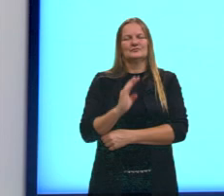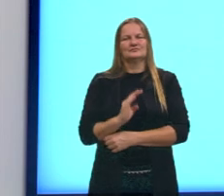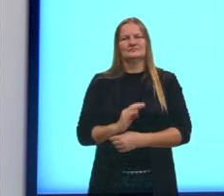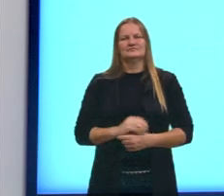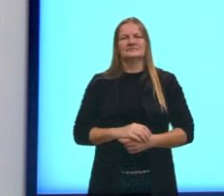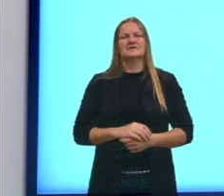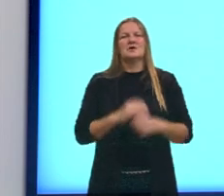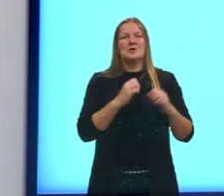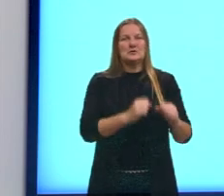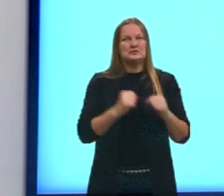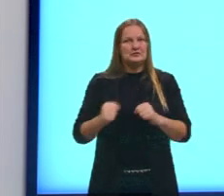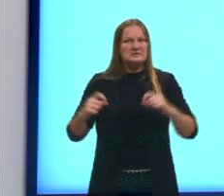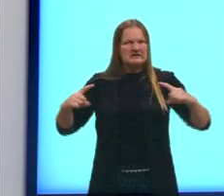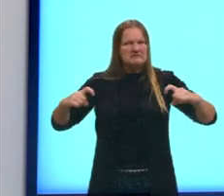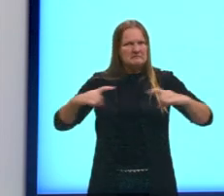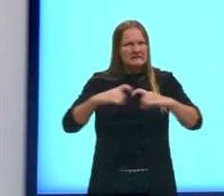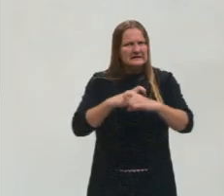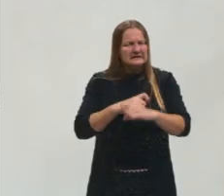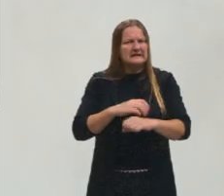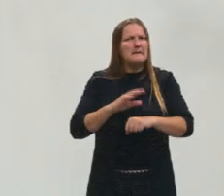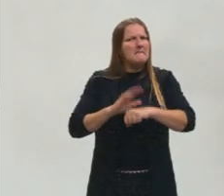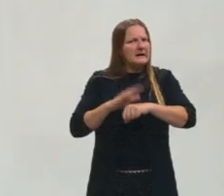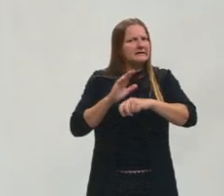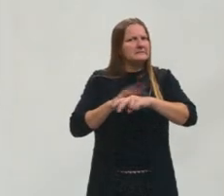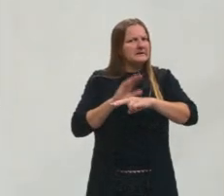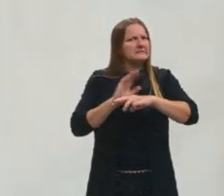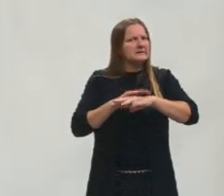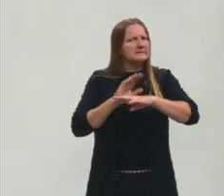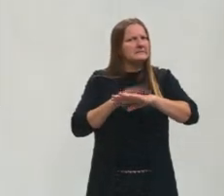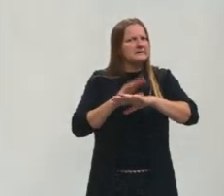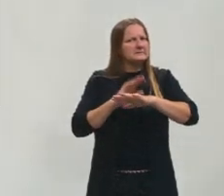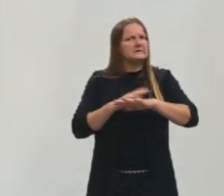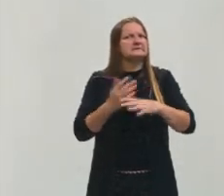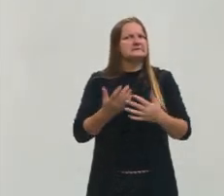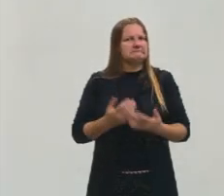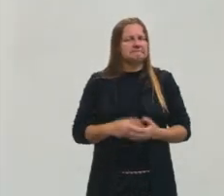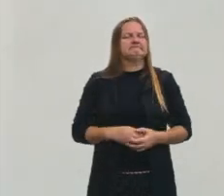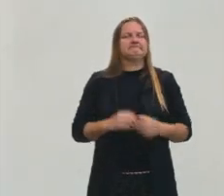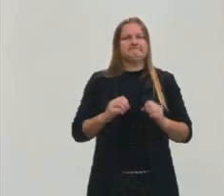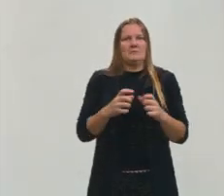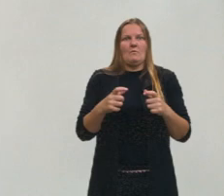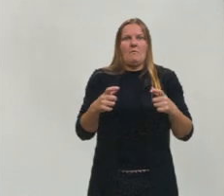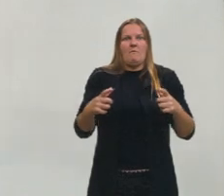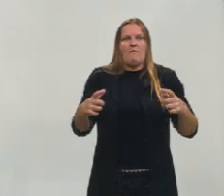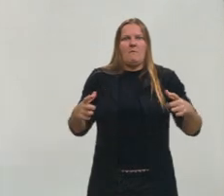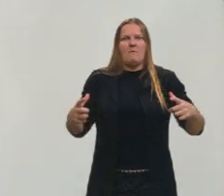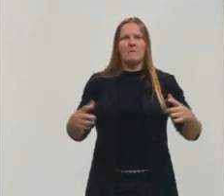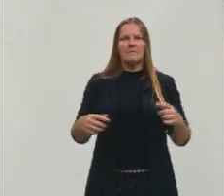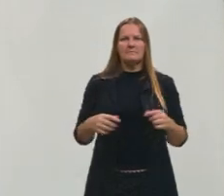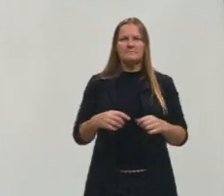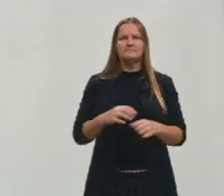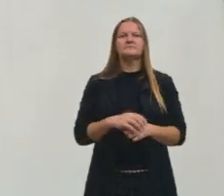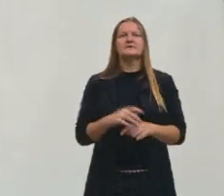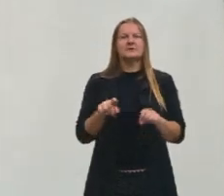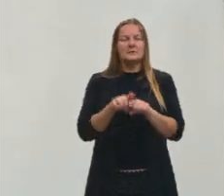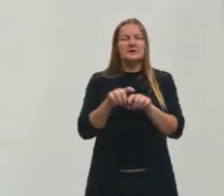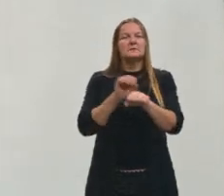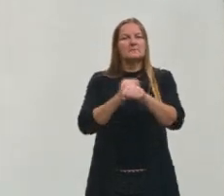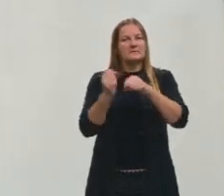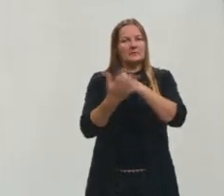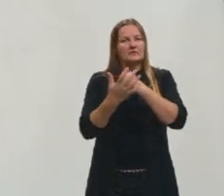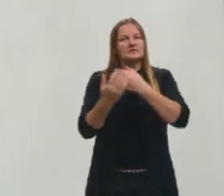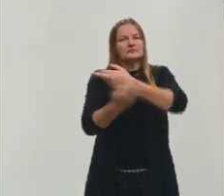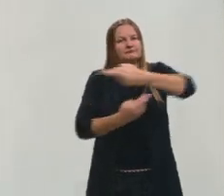então a quantidade de infecções por essas superbactérias cresceu bastante né devido ao fato da